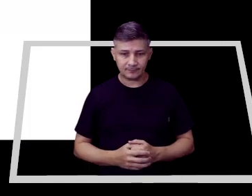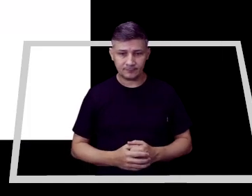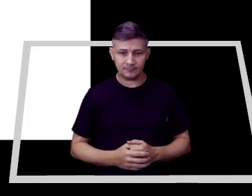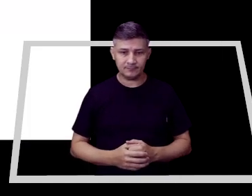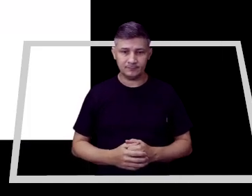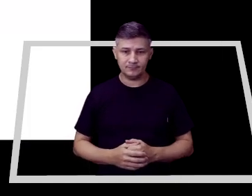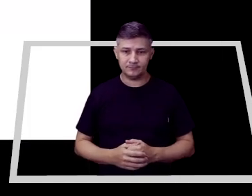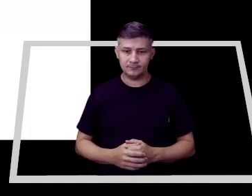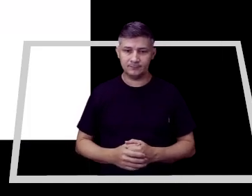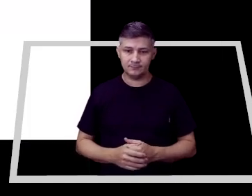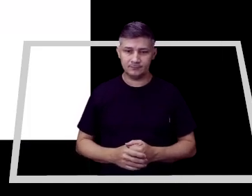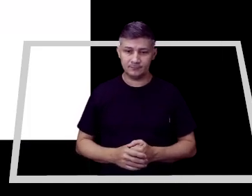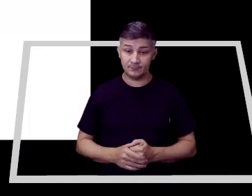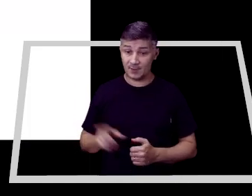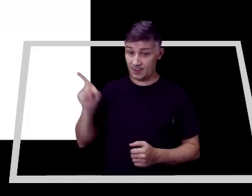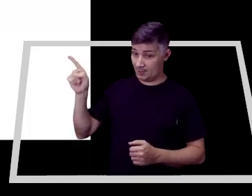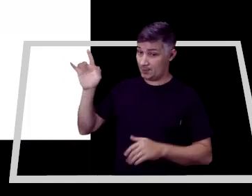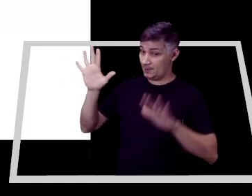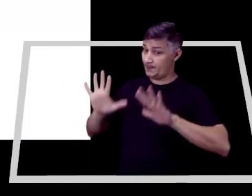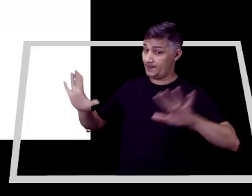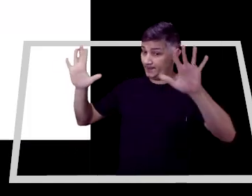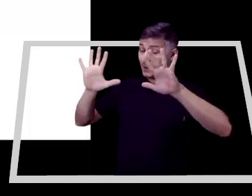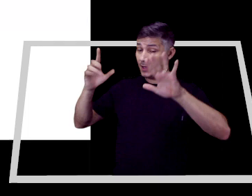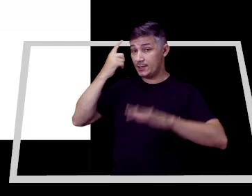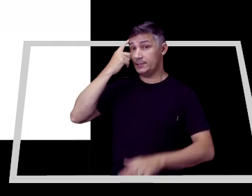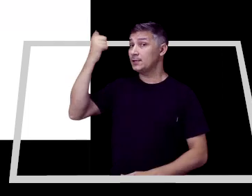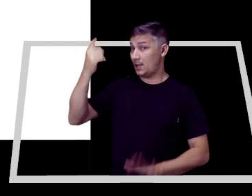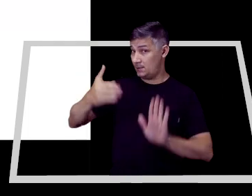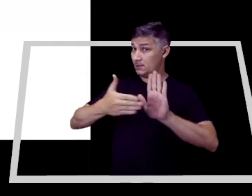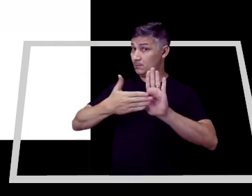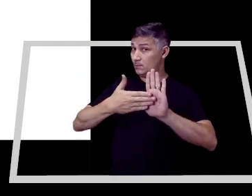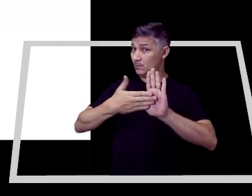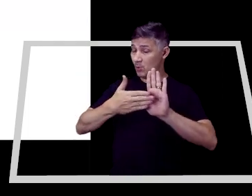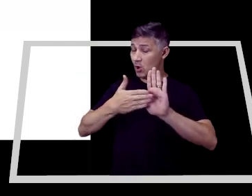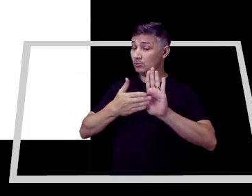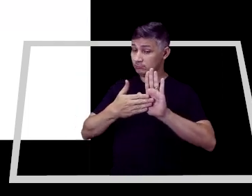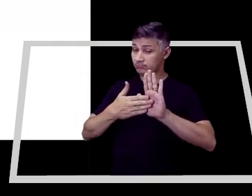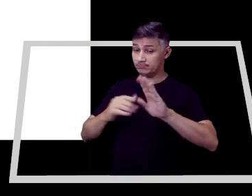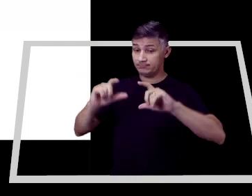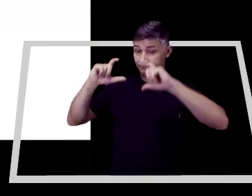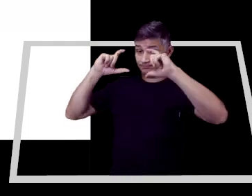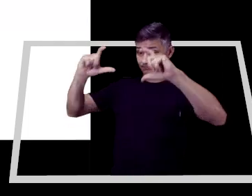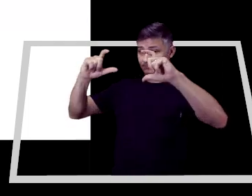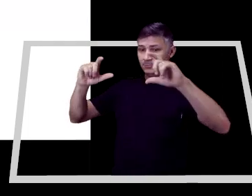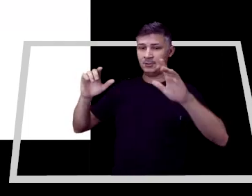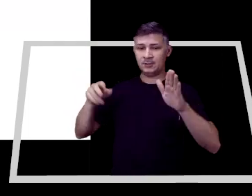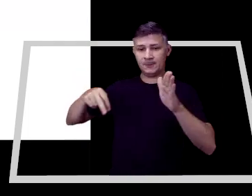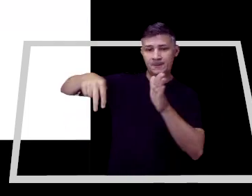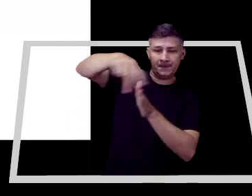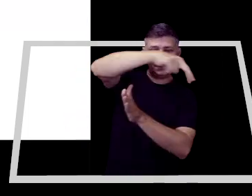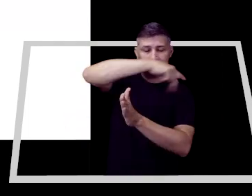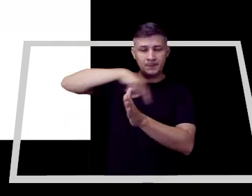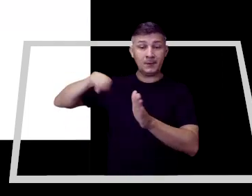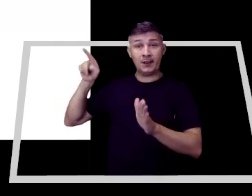Acho que é essa imagem aí. Essa era a ideia, né, do corte que